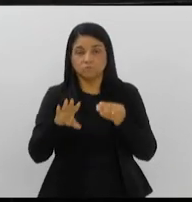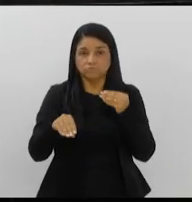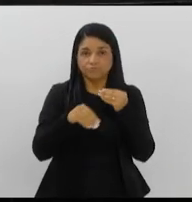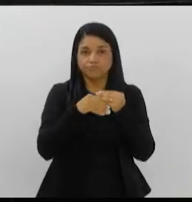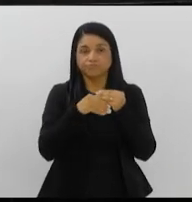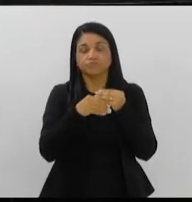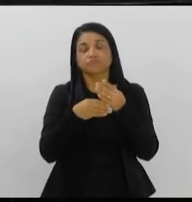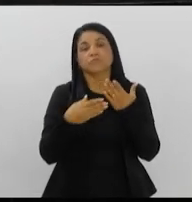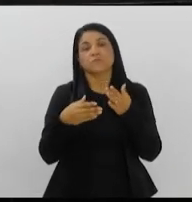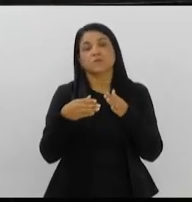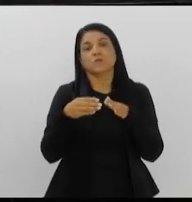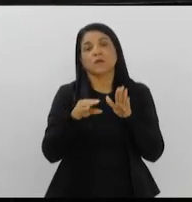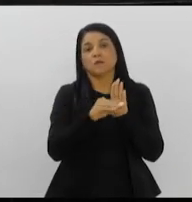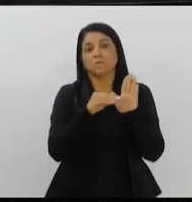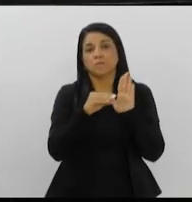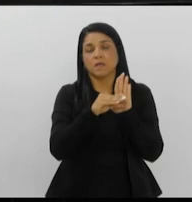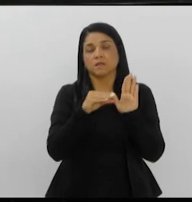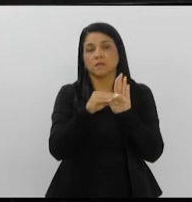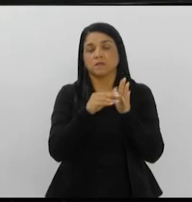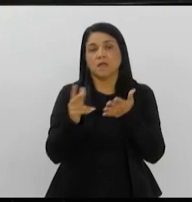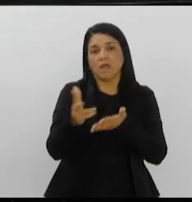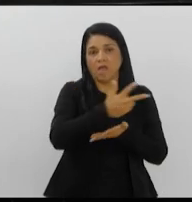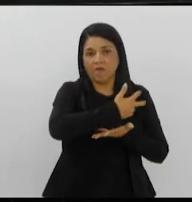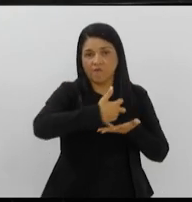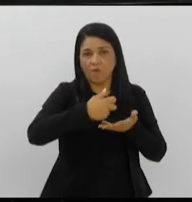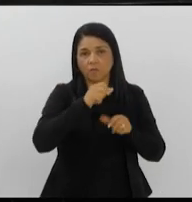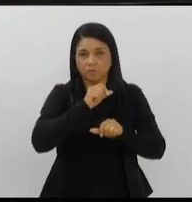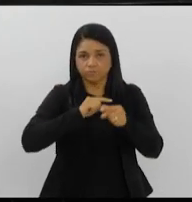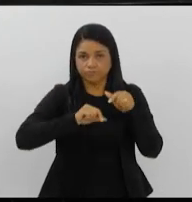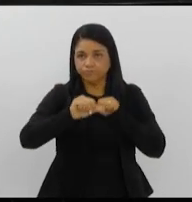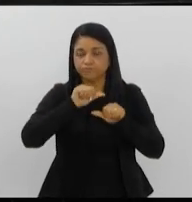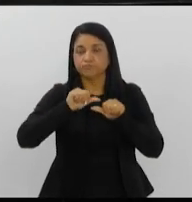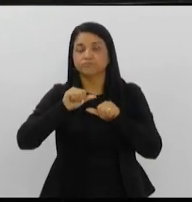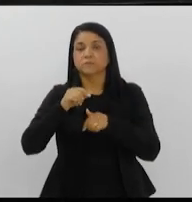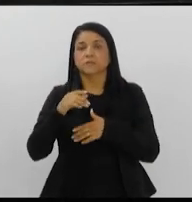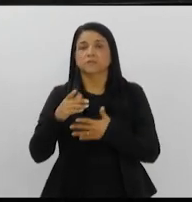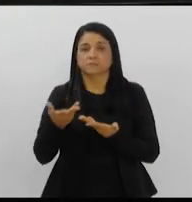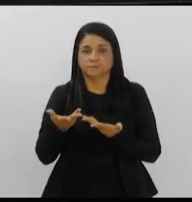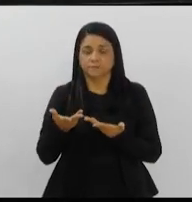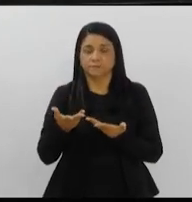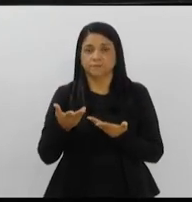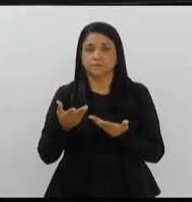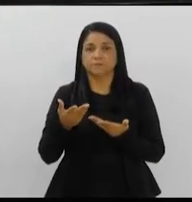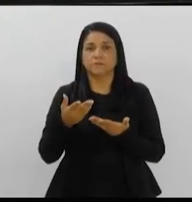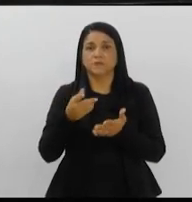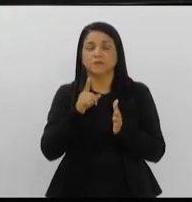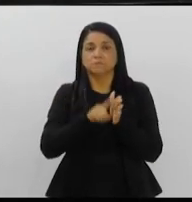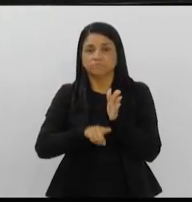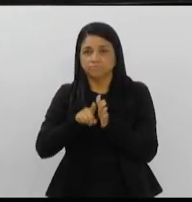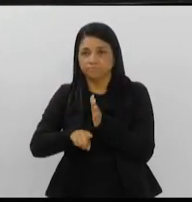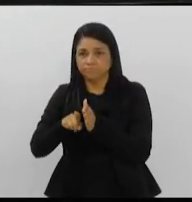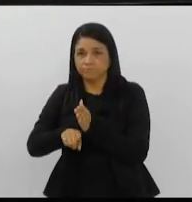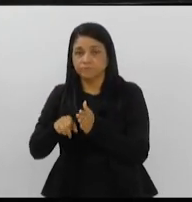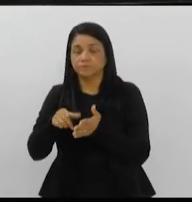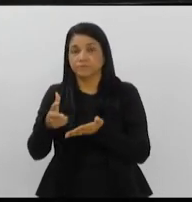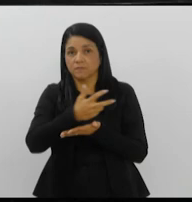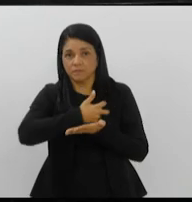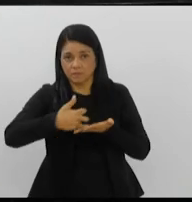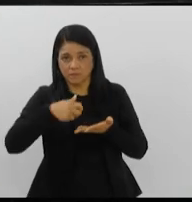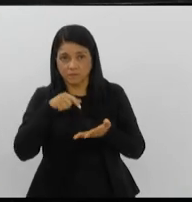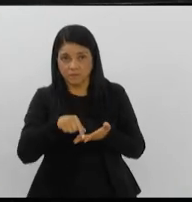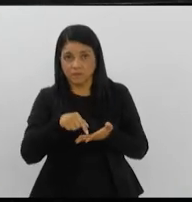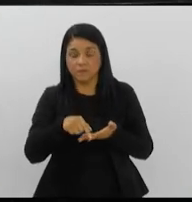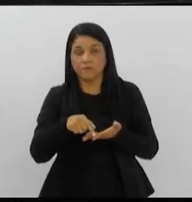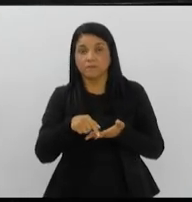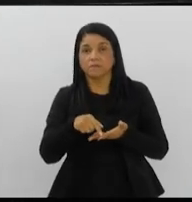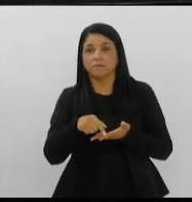da reforma tributária. A reforma tributária, ela extingue